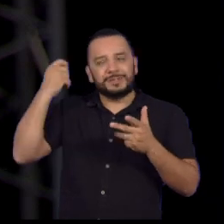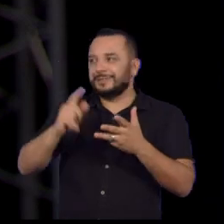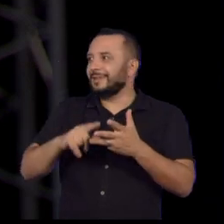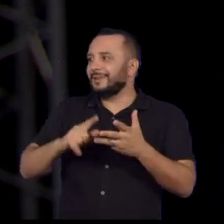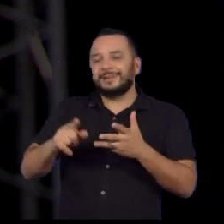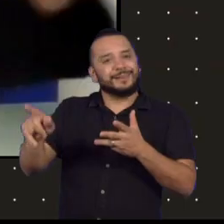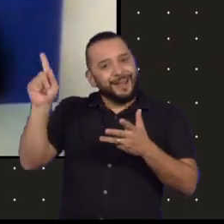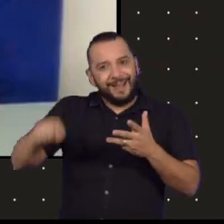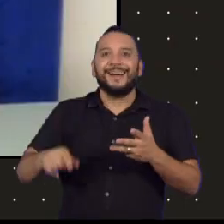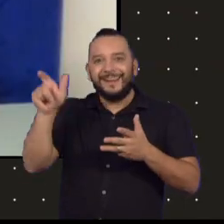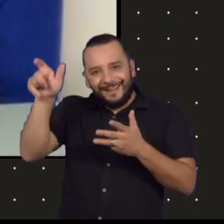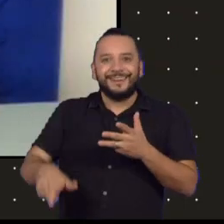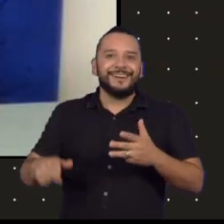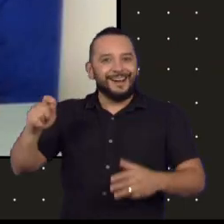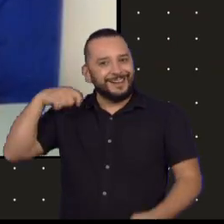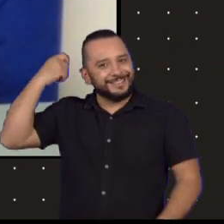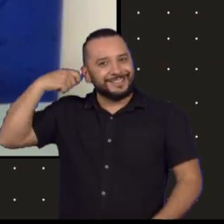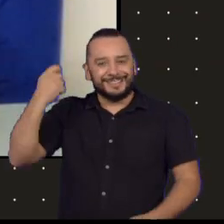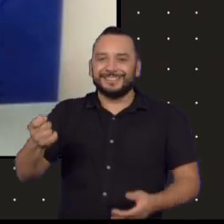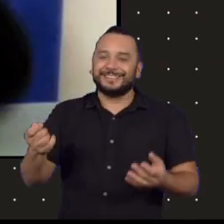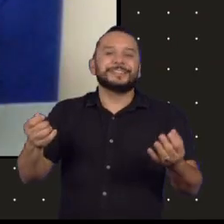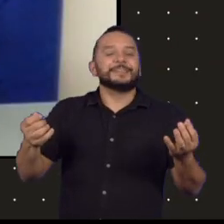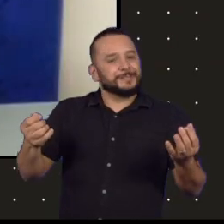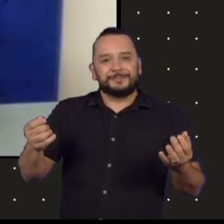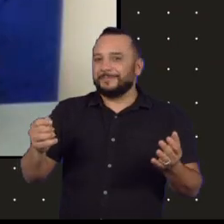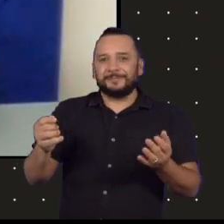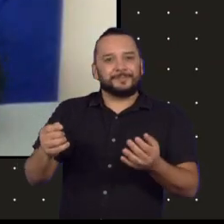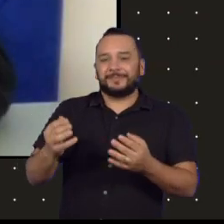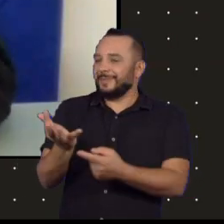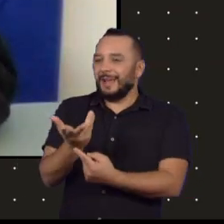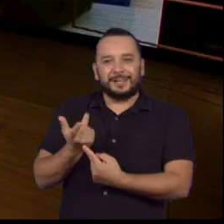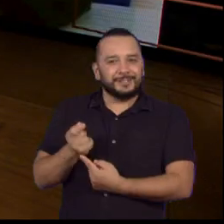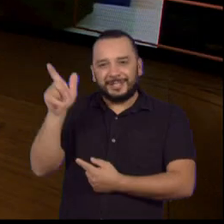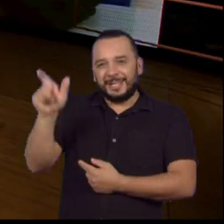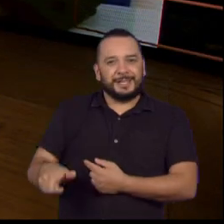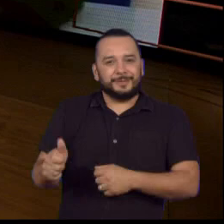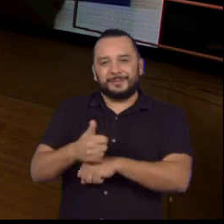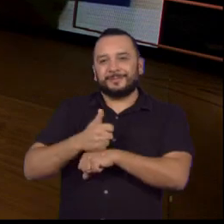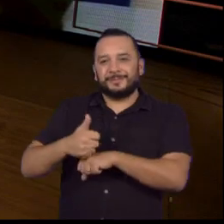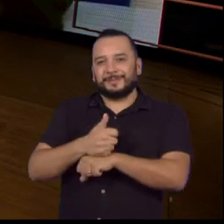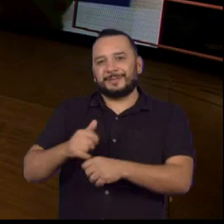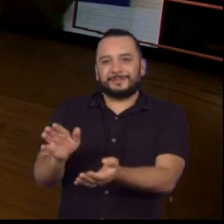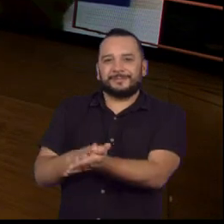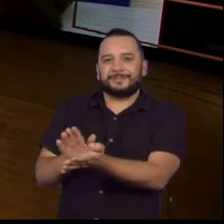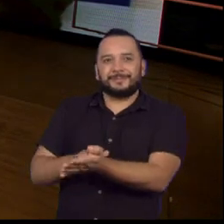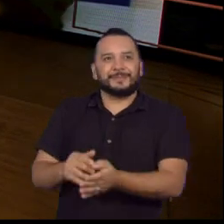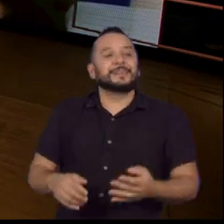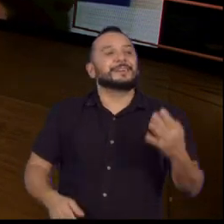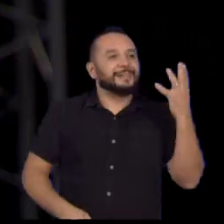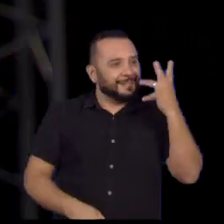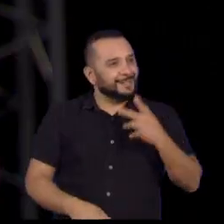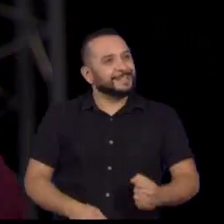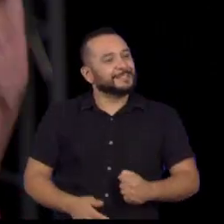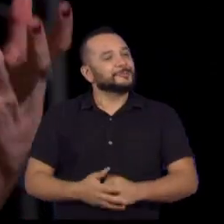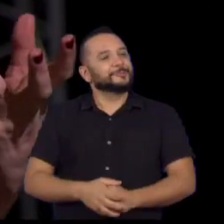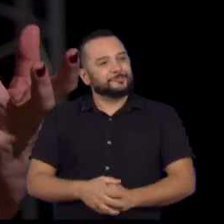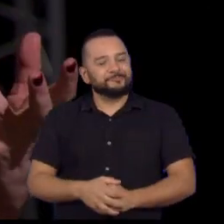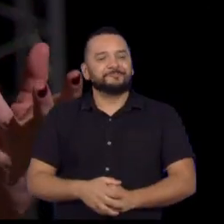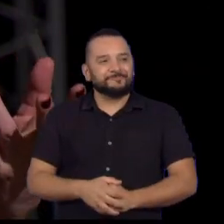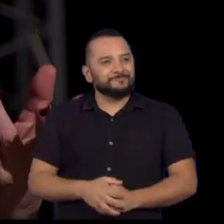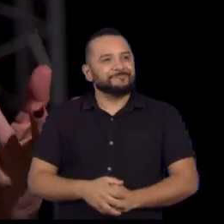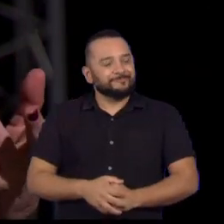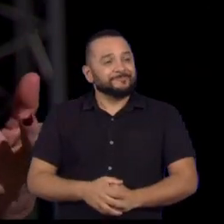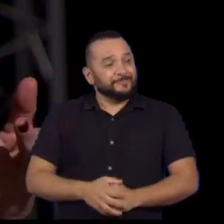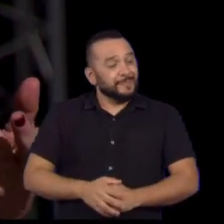artista. Este é o Brasil que eu prezo, este é o Brasil que eu gosto. Muito obrigada. Que lindo. Que lindo. E aí você